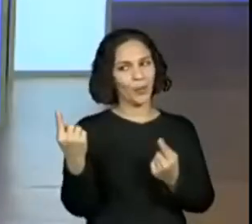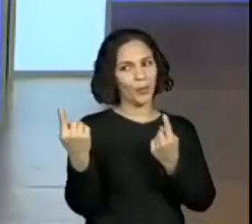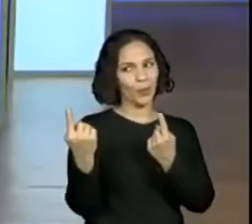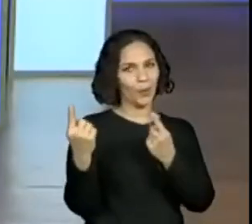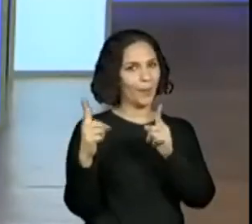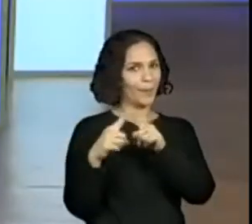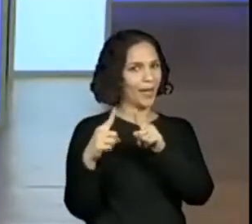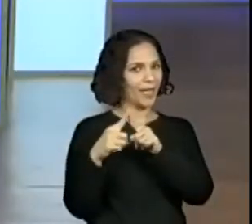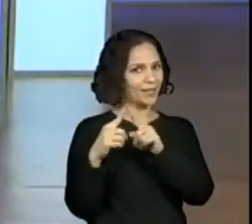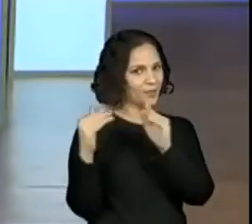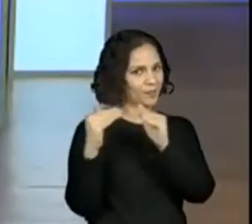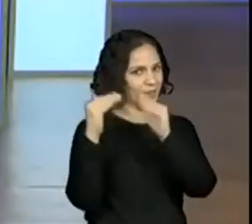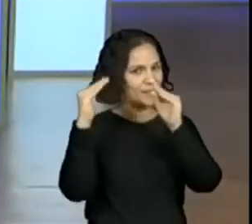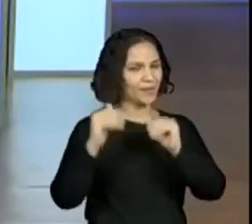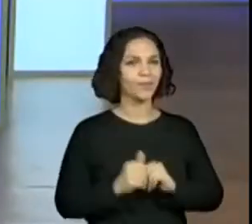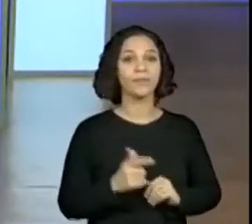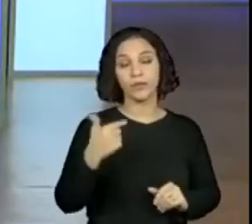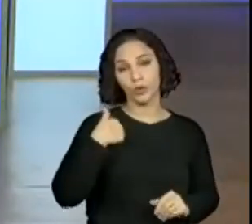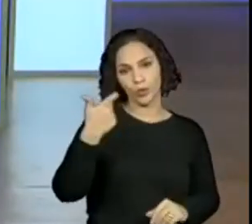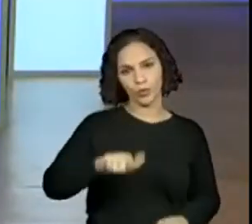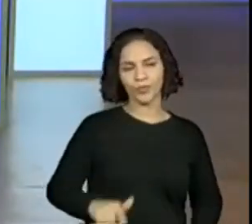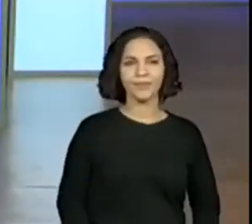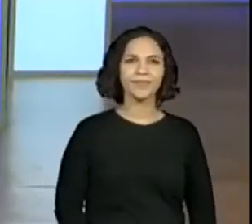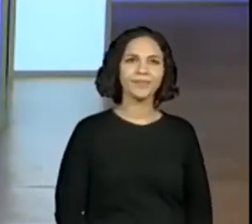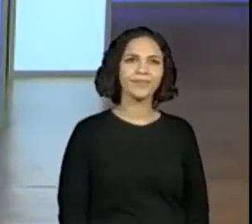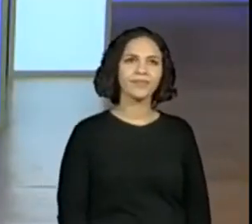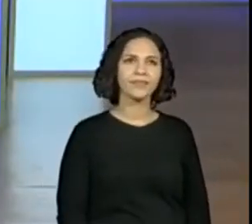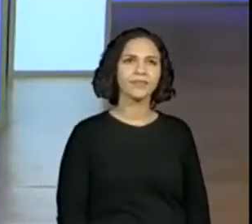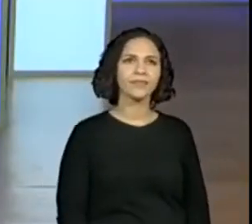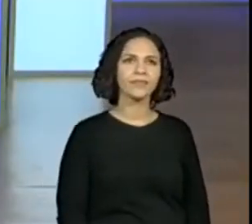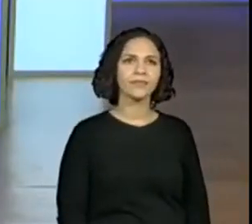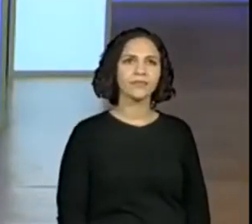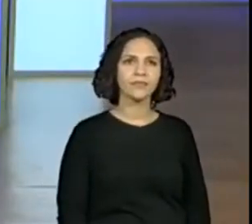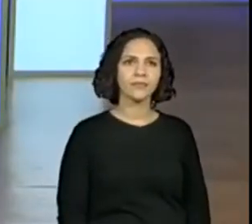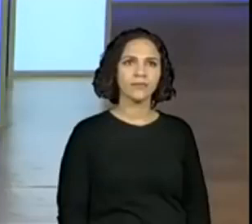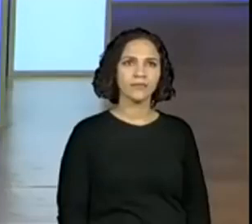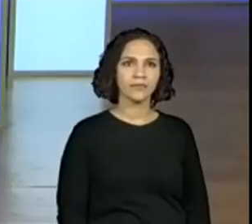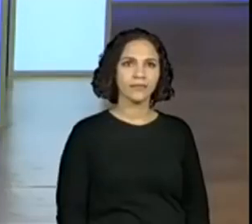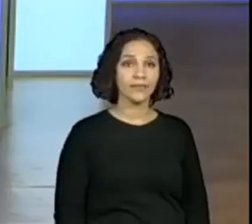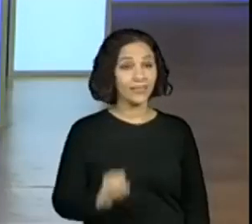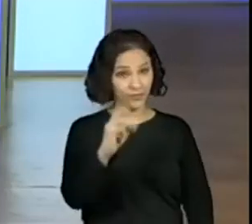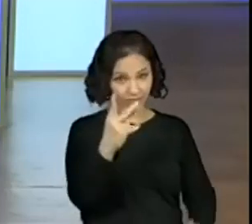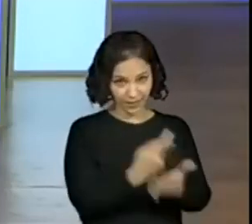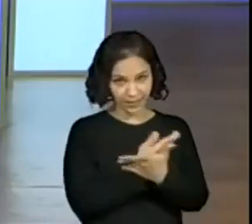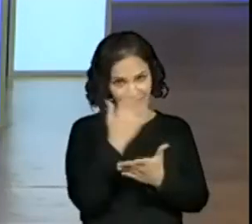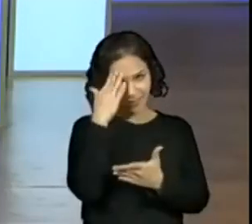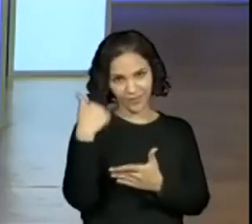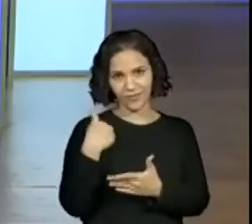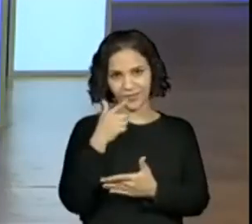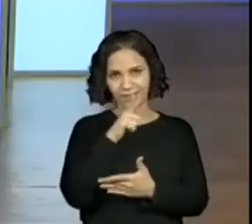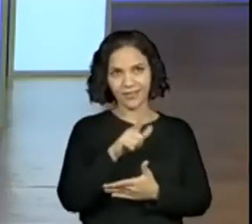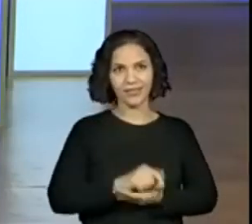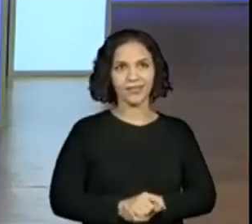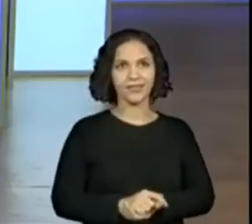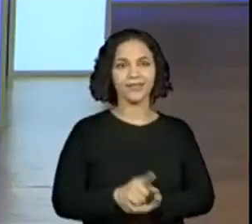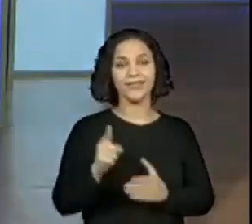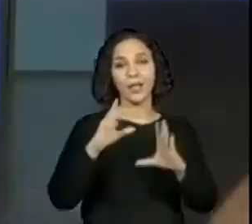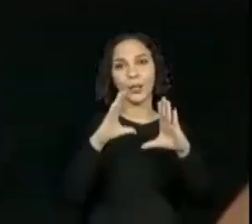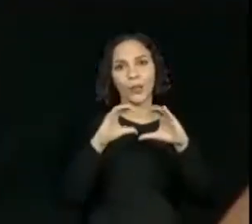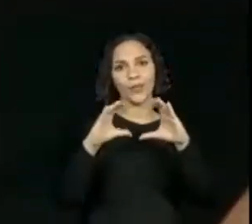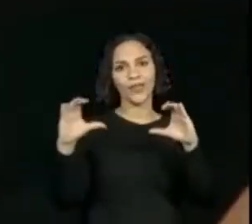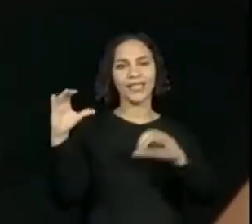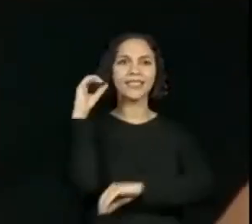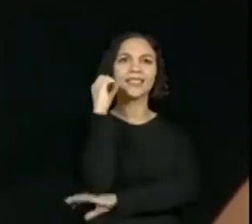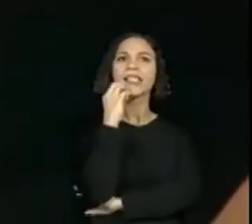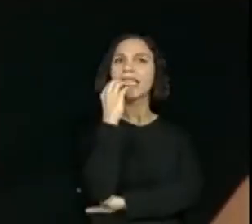guerras tá empatado agora saiu de novo ok eu sou serrar Você sabe que eu vou ganhar né nuvem